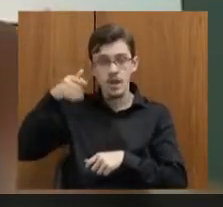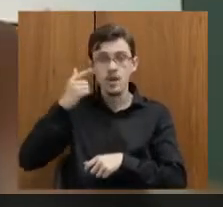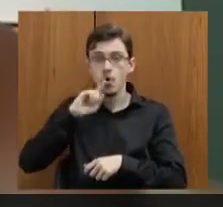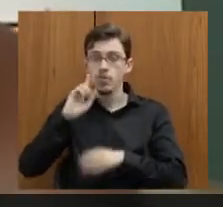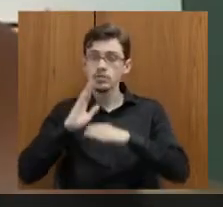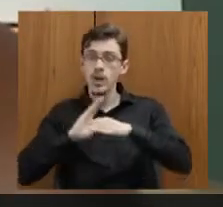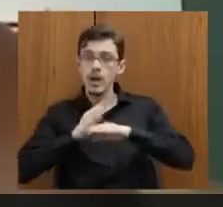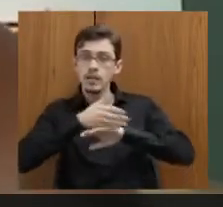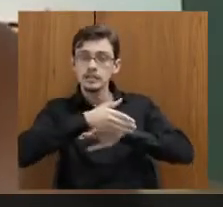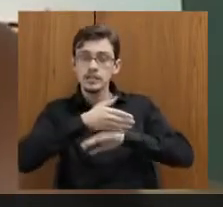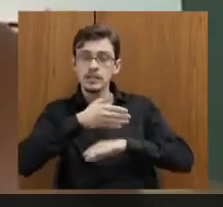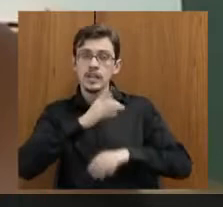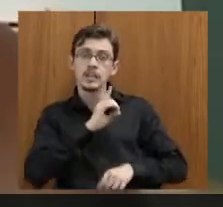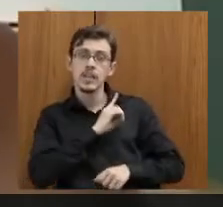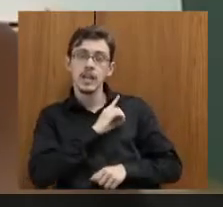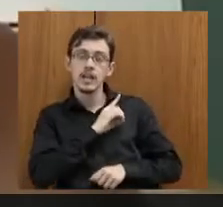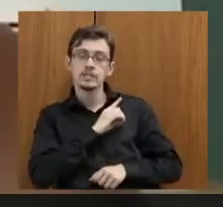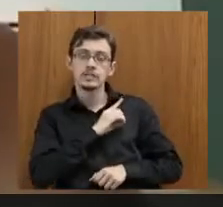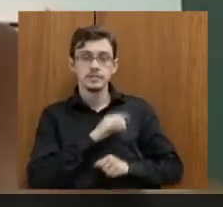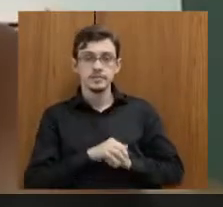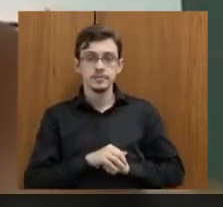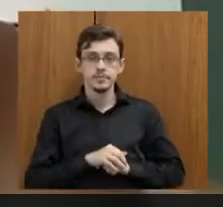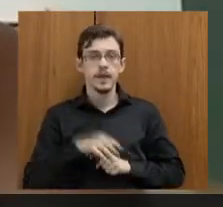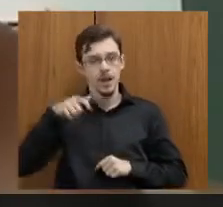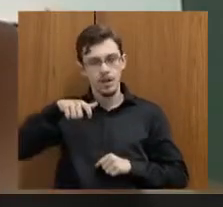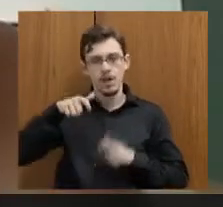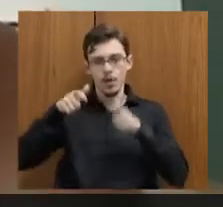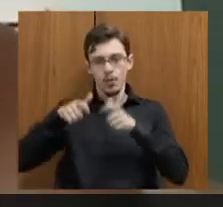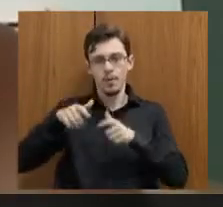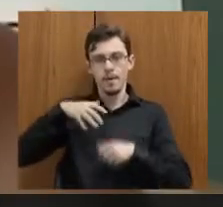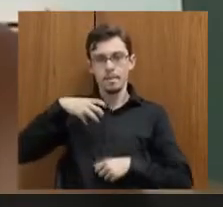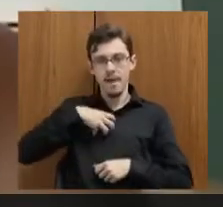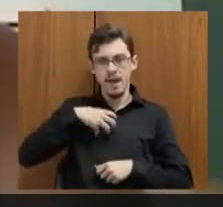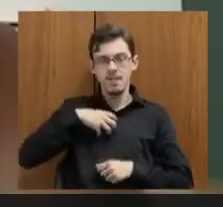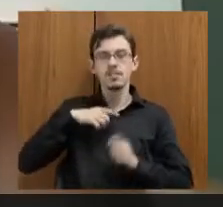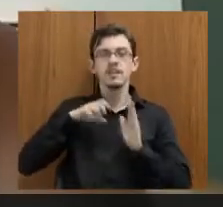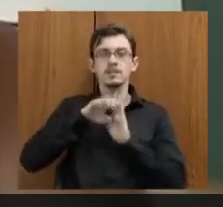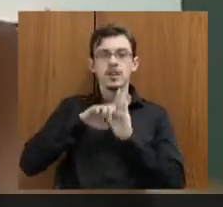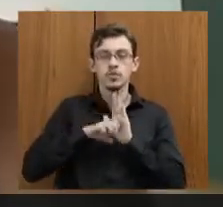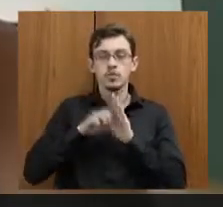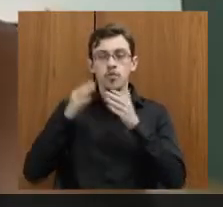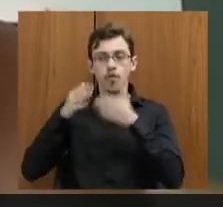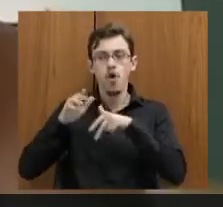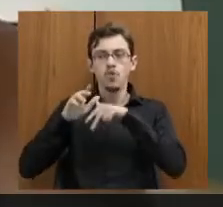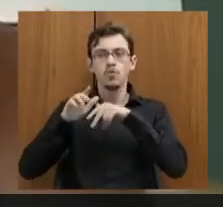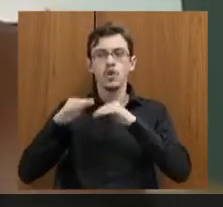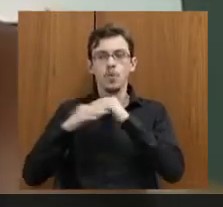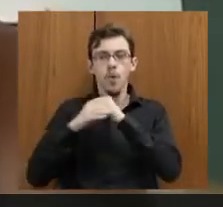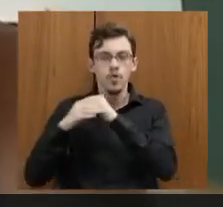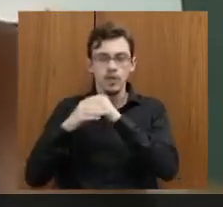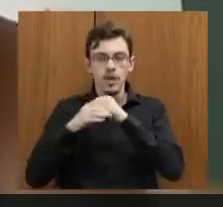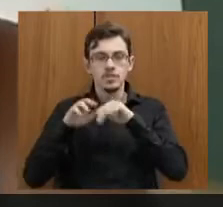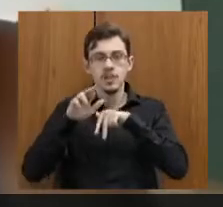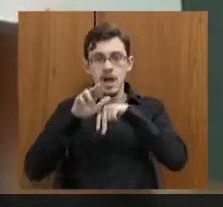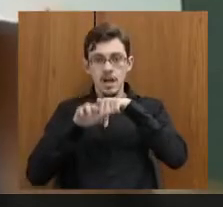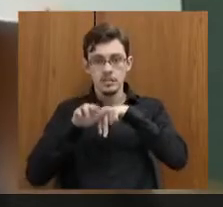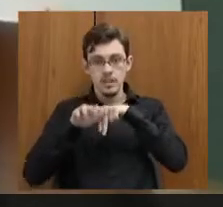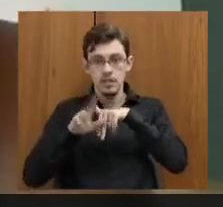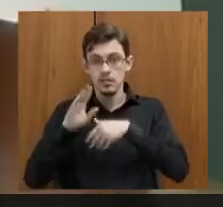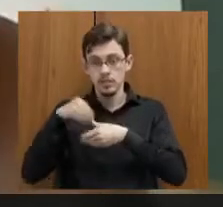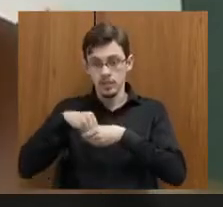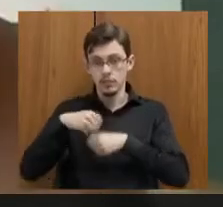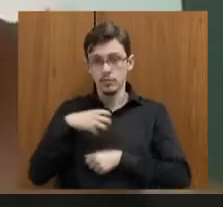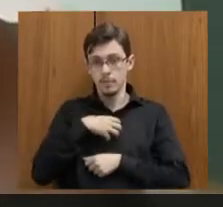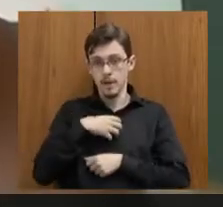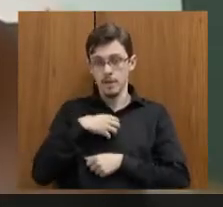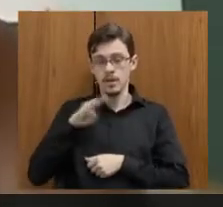da Bahia embora nós tenhamos no Estatuto da Igualdade racial e combate à intolerância religiosa no estado da Bahia